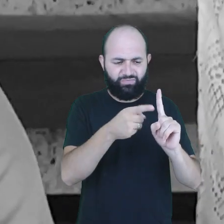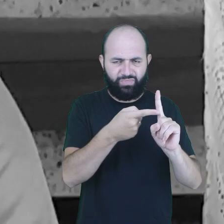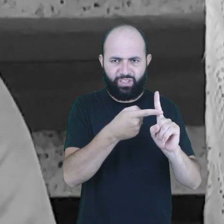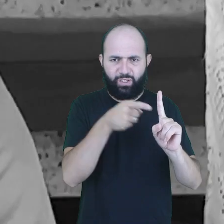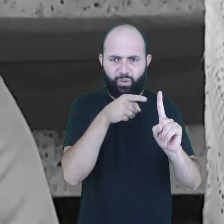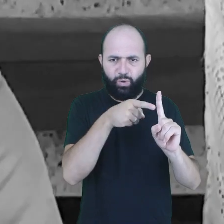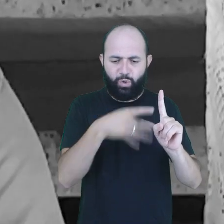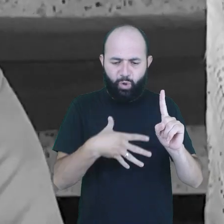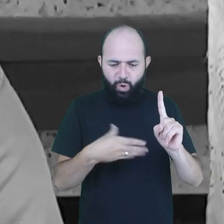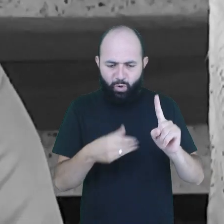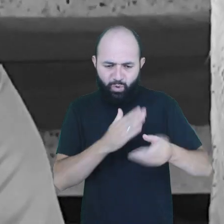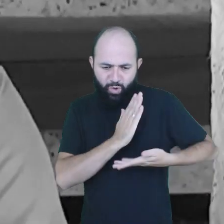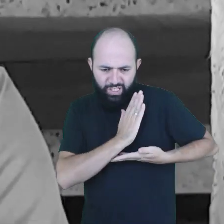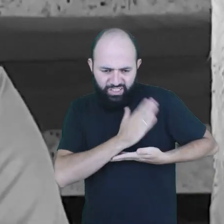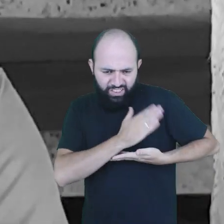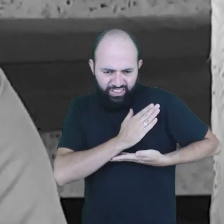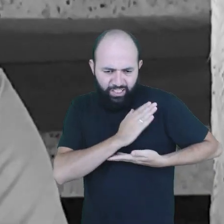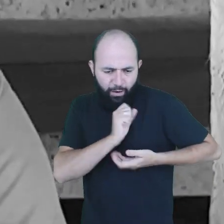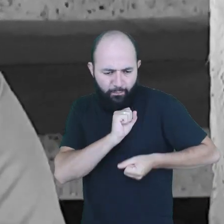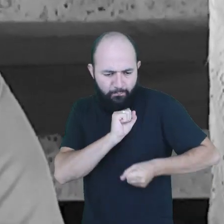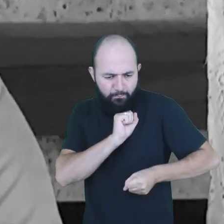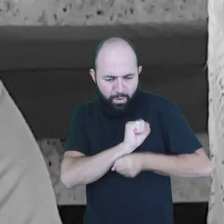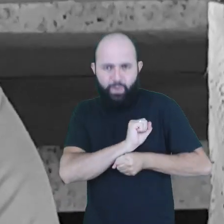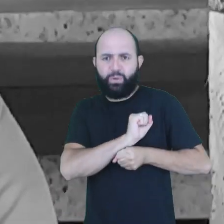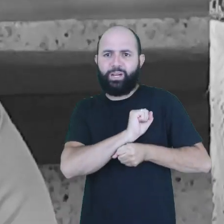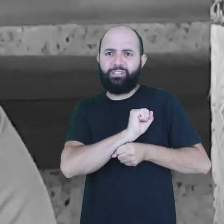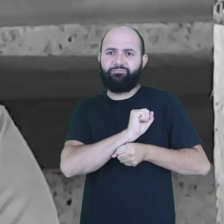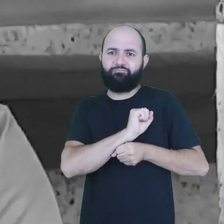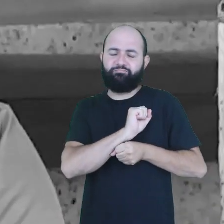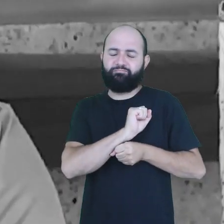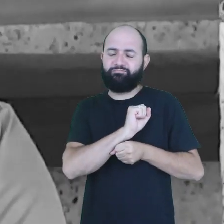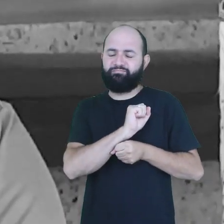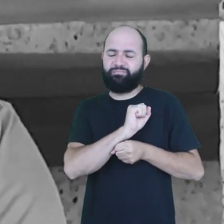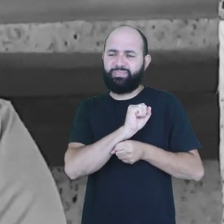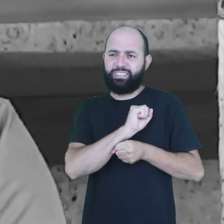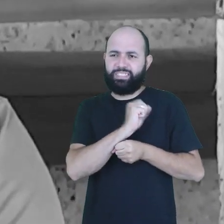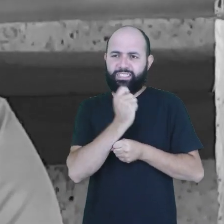O coração do teu filho está parado.